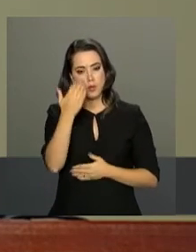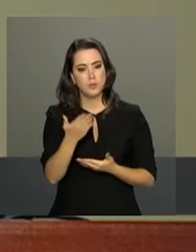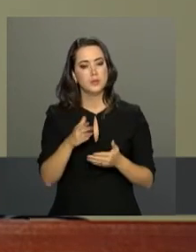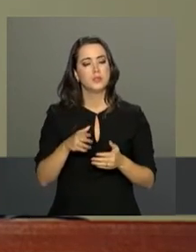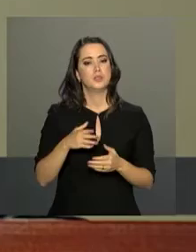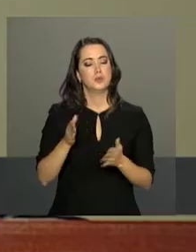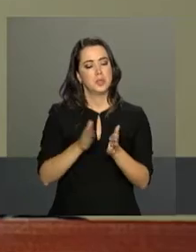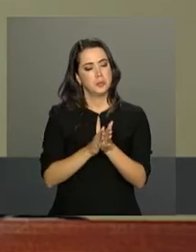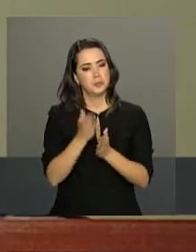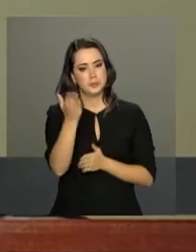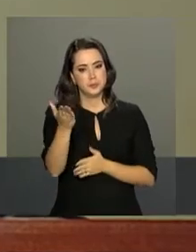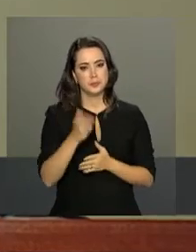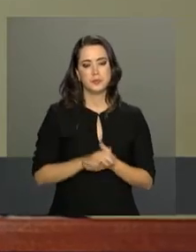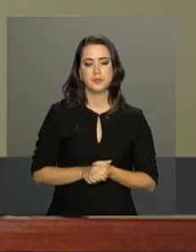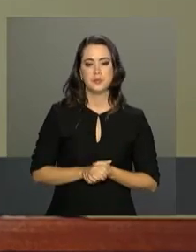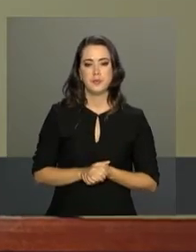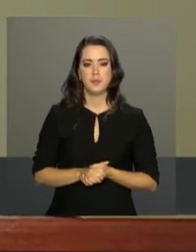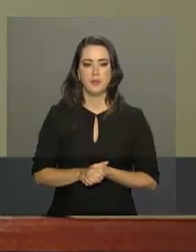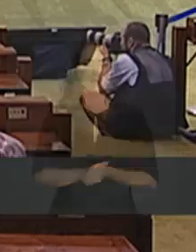maravilhas do agente